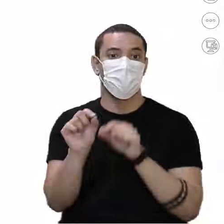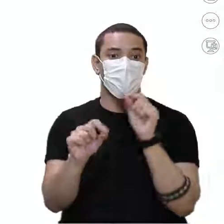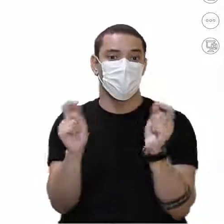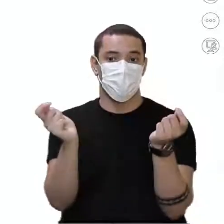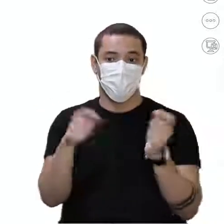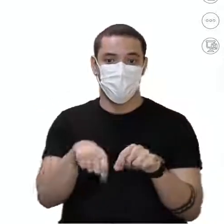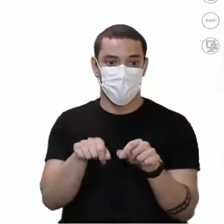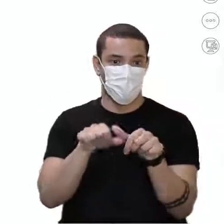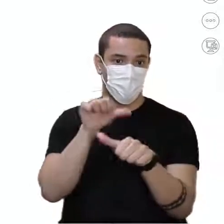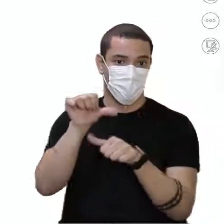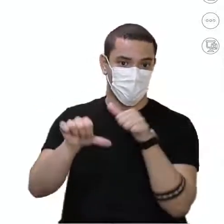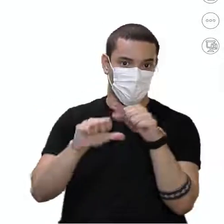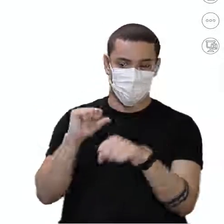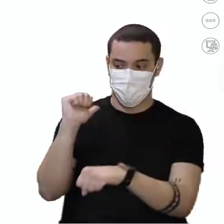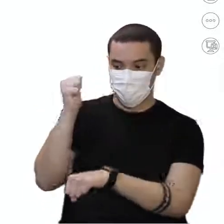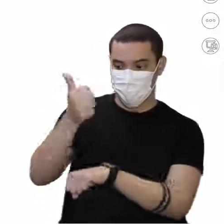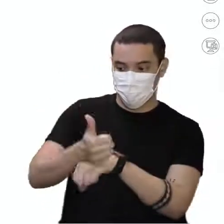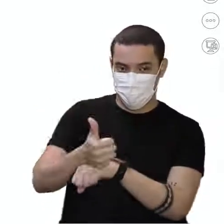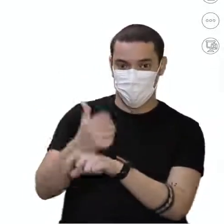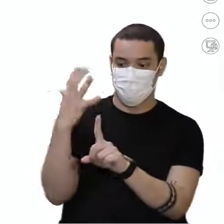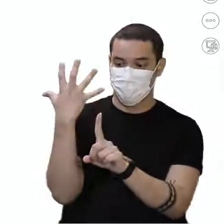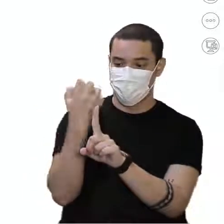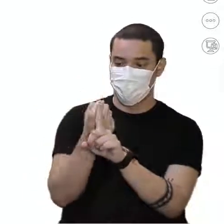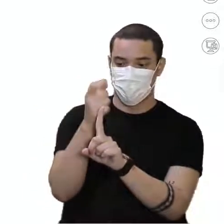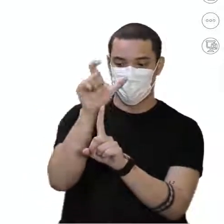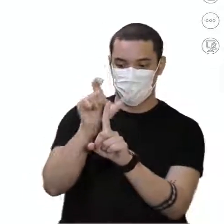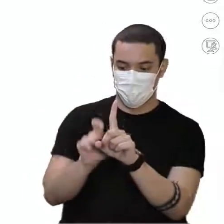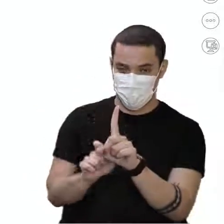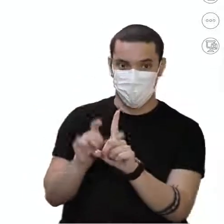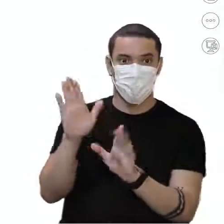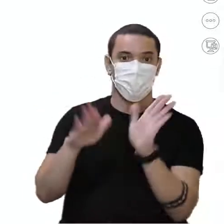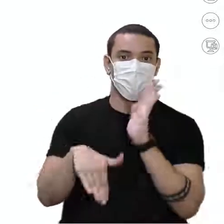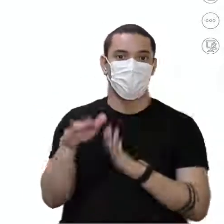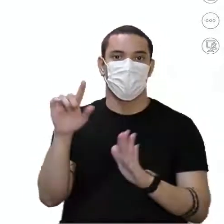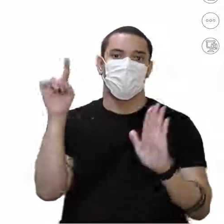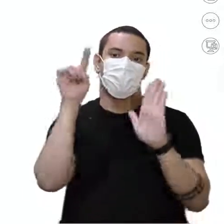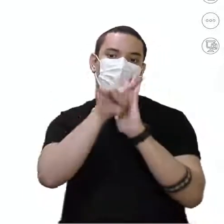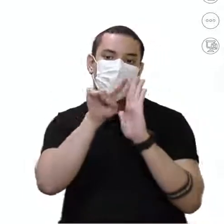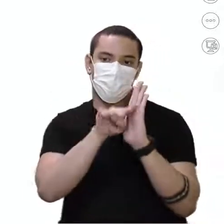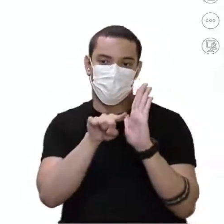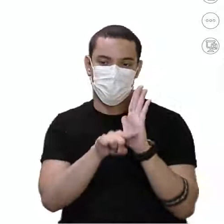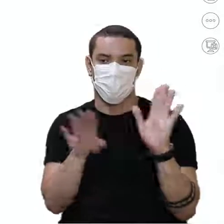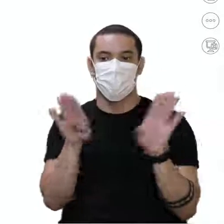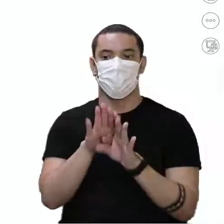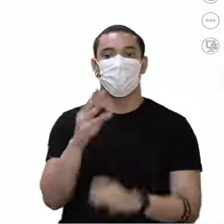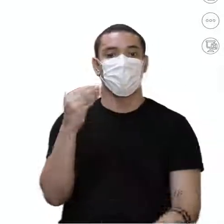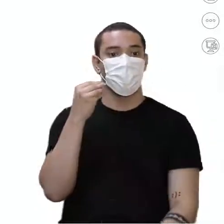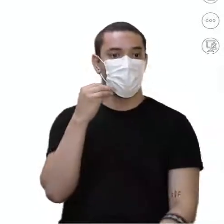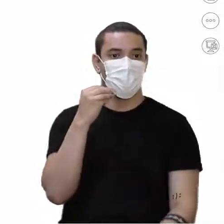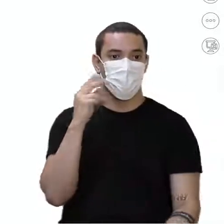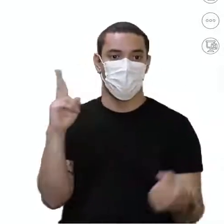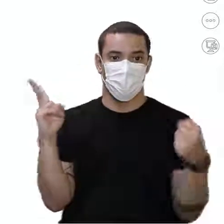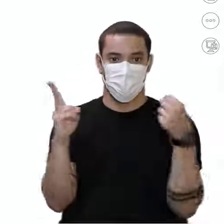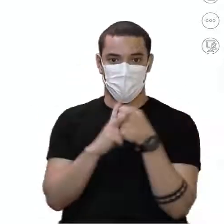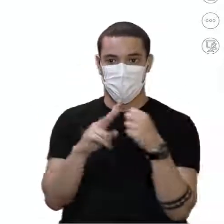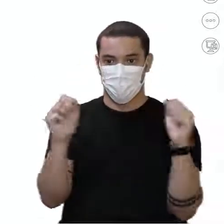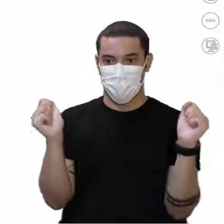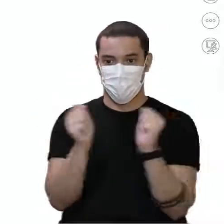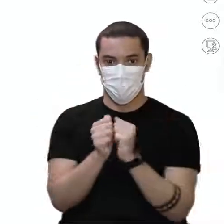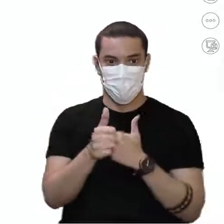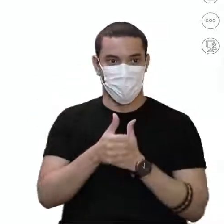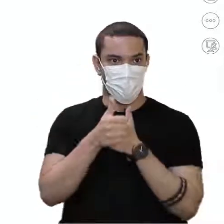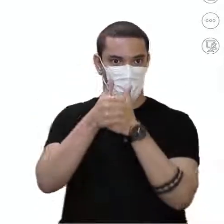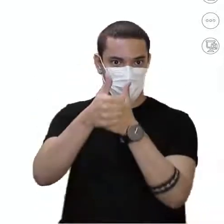aqui é o sujeito, porque depende da pessoa que você está fazendo a pergunta, e obviamente o meu verbo auxiliar que vai mudar de acordo